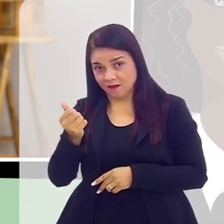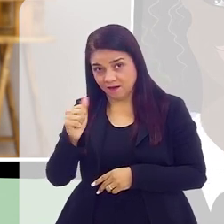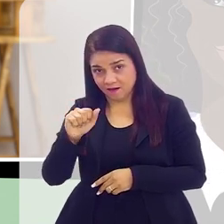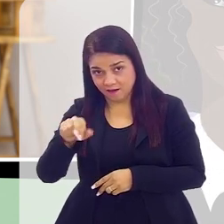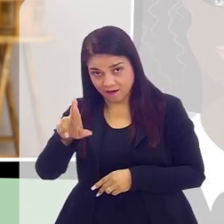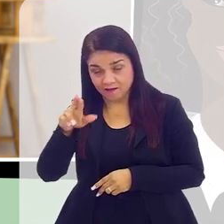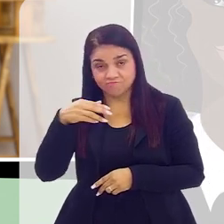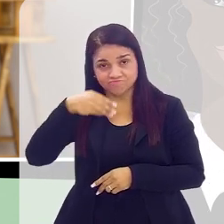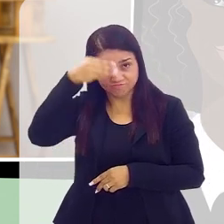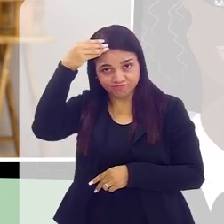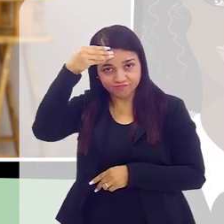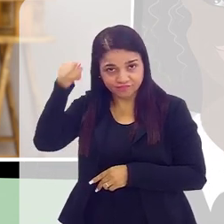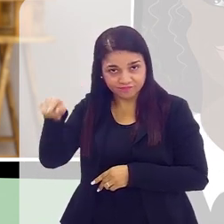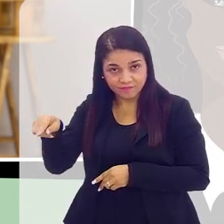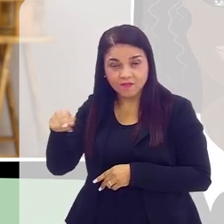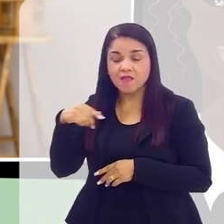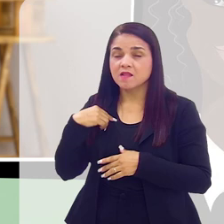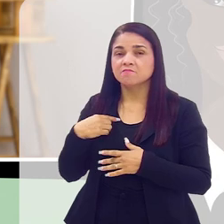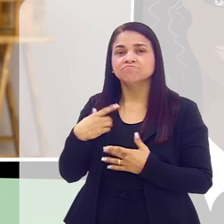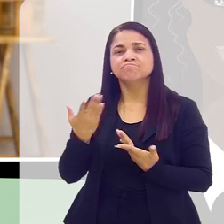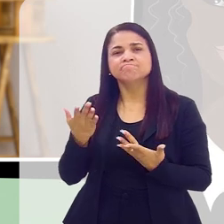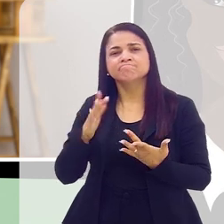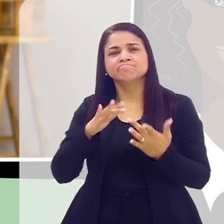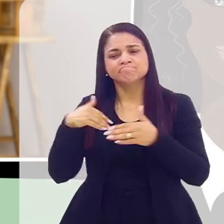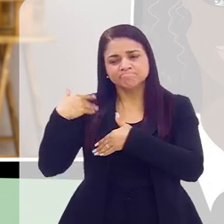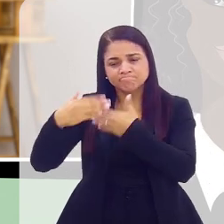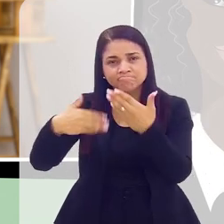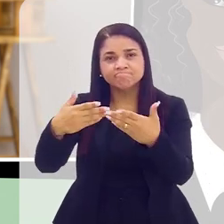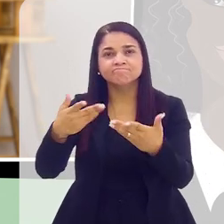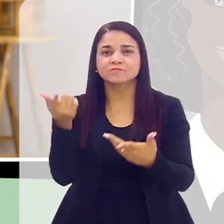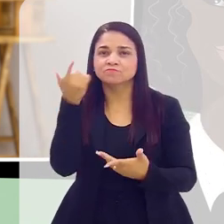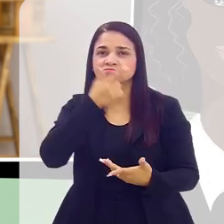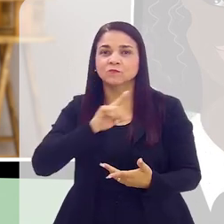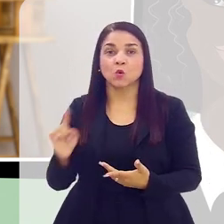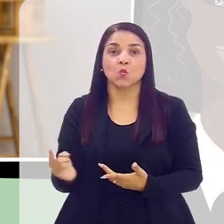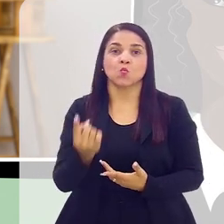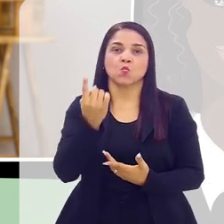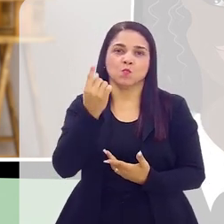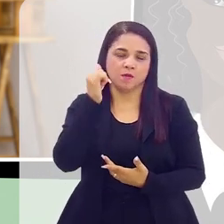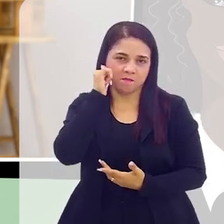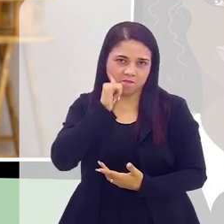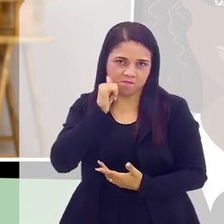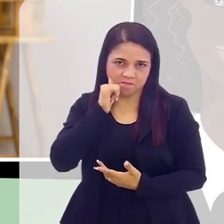se identificou durante, né, todo o processo e apadrinhou, né,